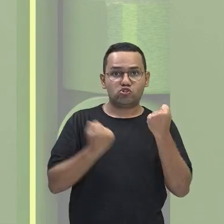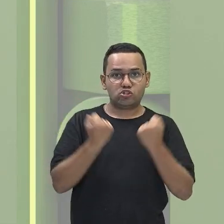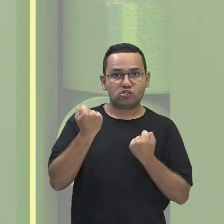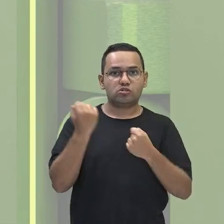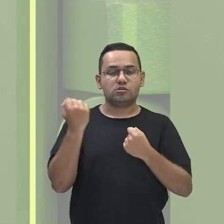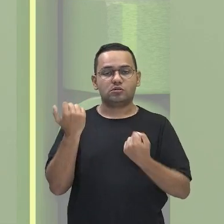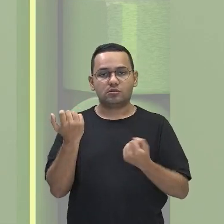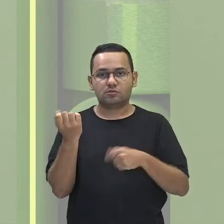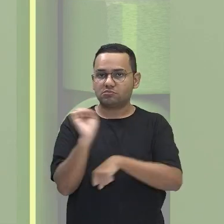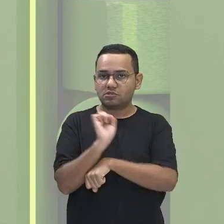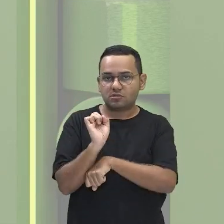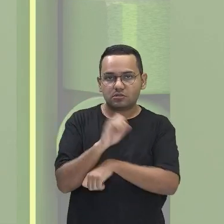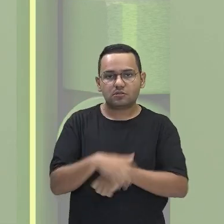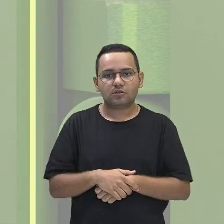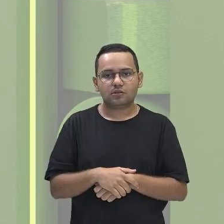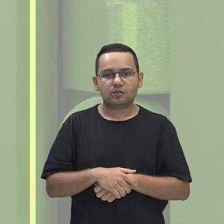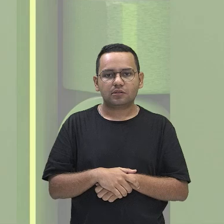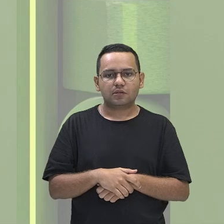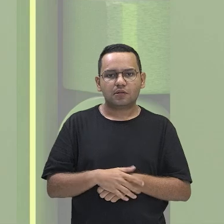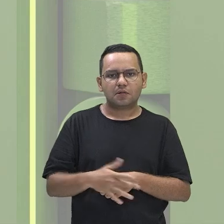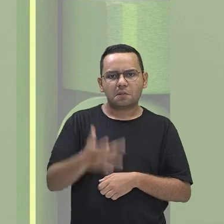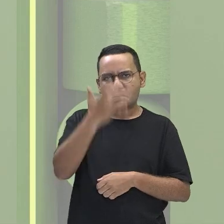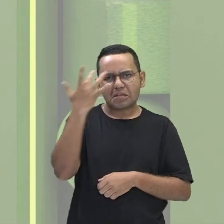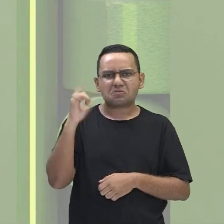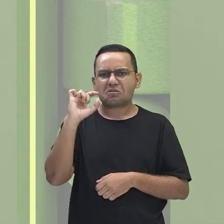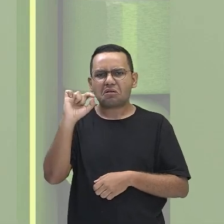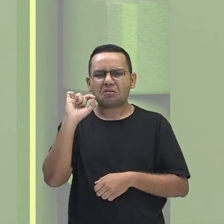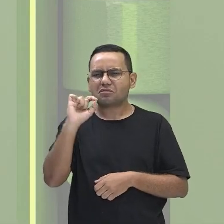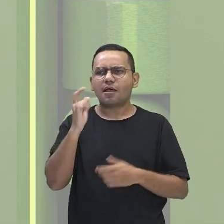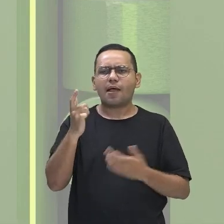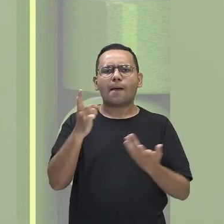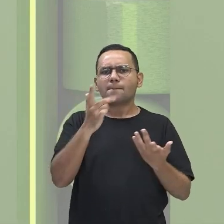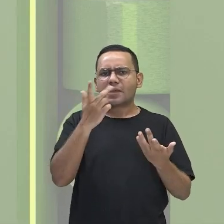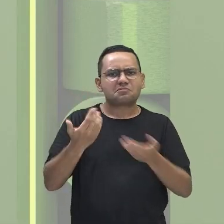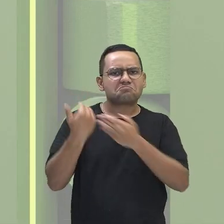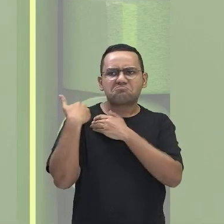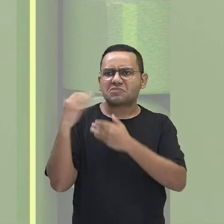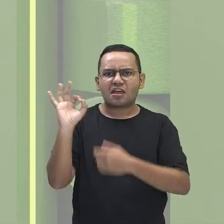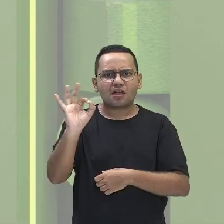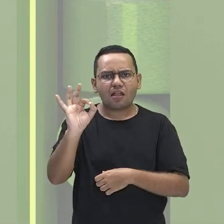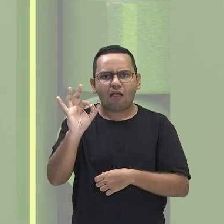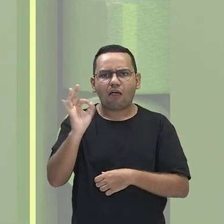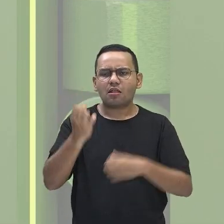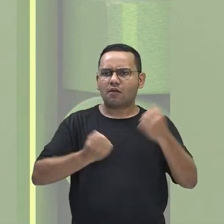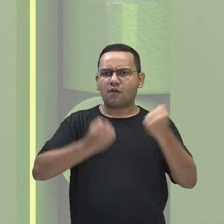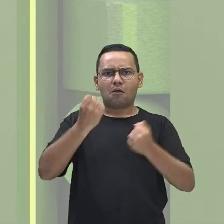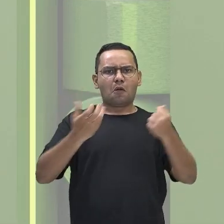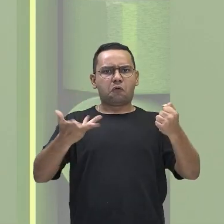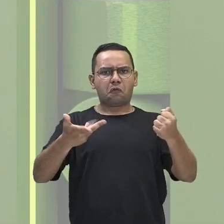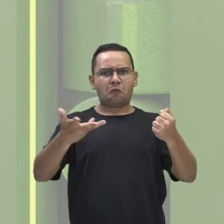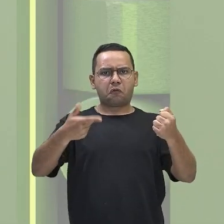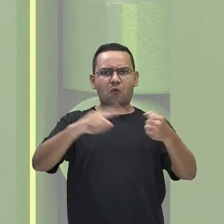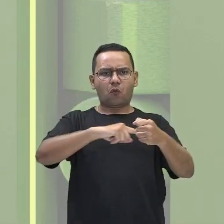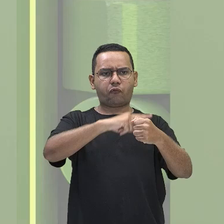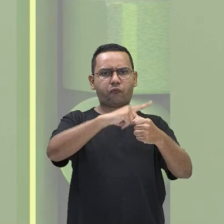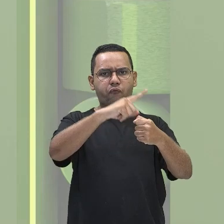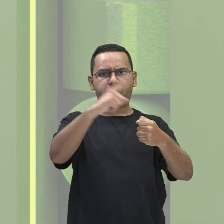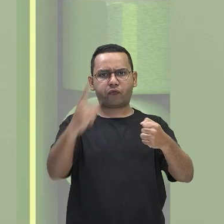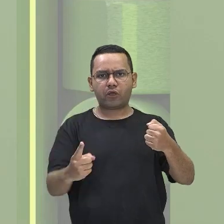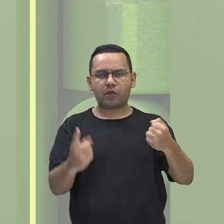vezes que agem de forma irresponsável, dirigem em altíssimas velocidades, isso altera ali a condição fisiológica do organismo,